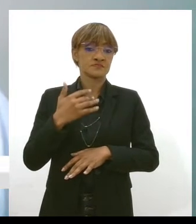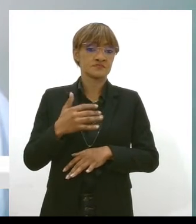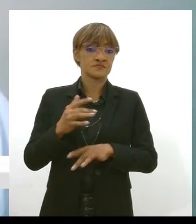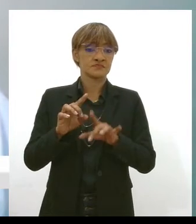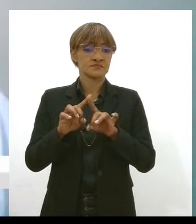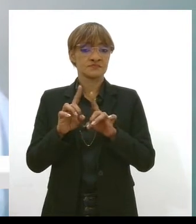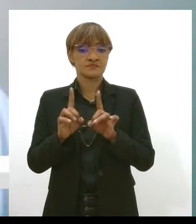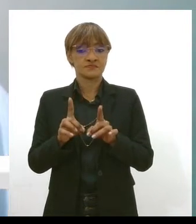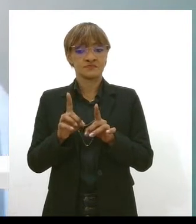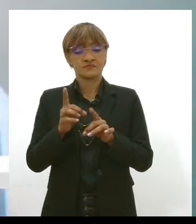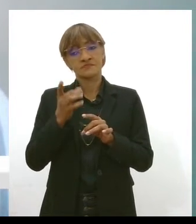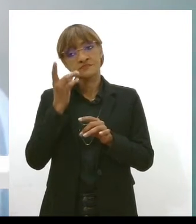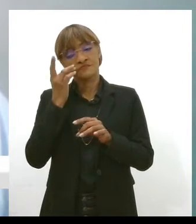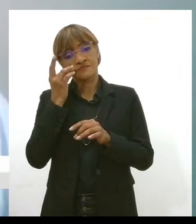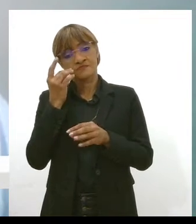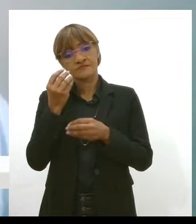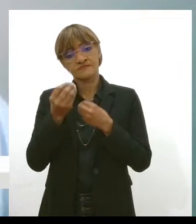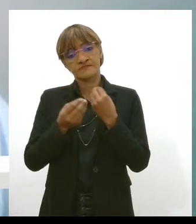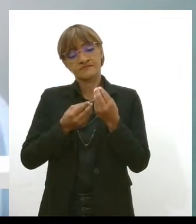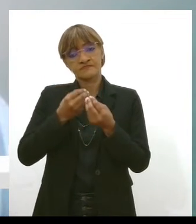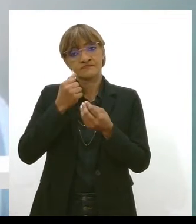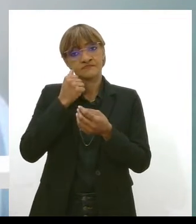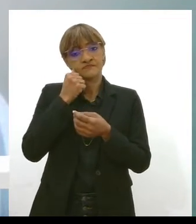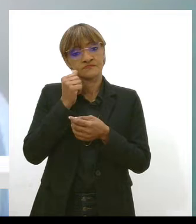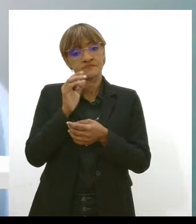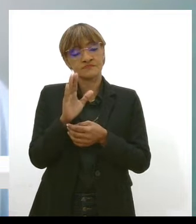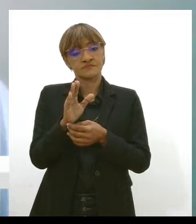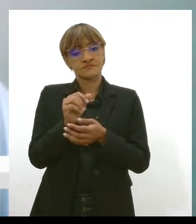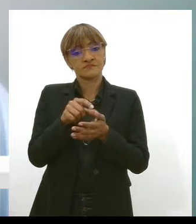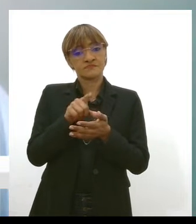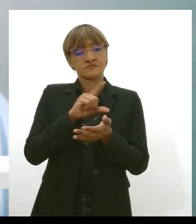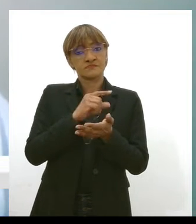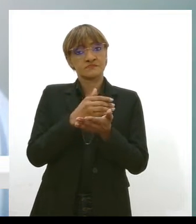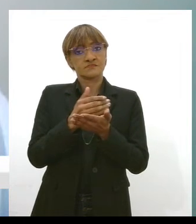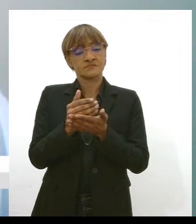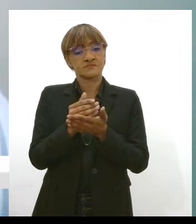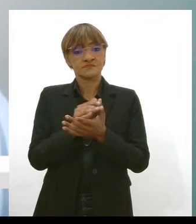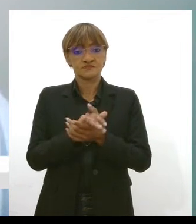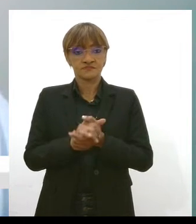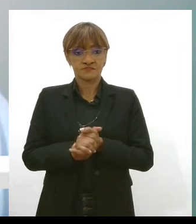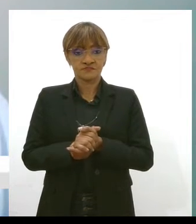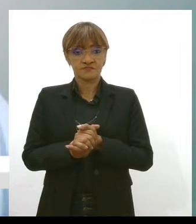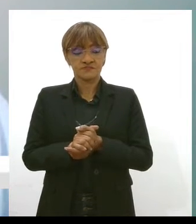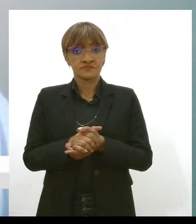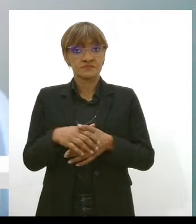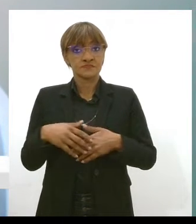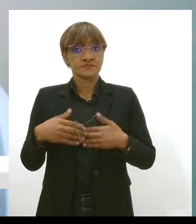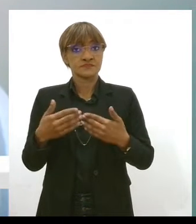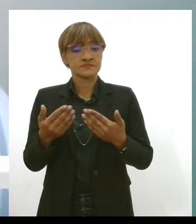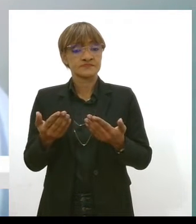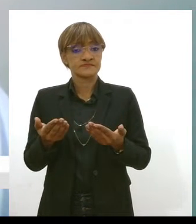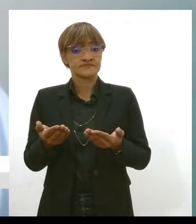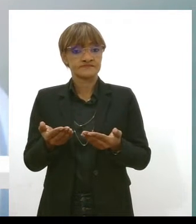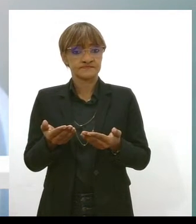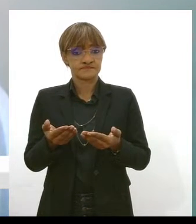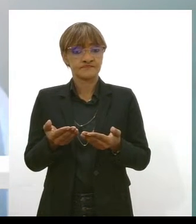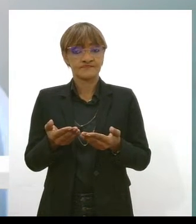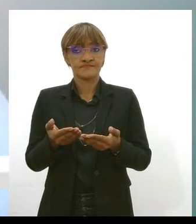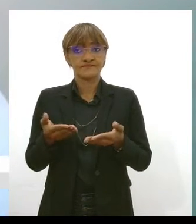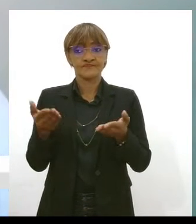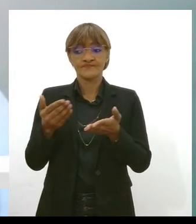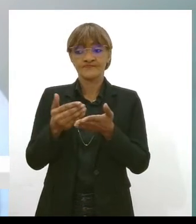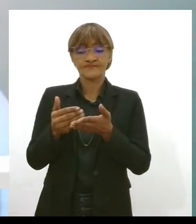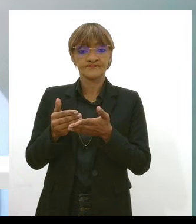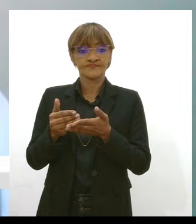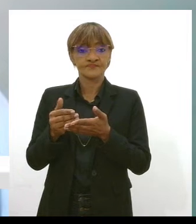começando atividade sexual bem cedo, então a maternidade começava cedo, e as mulheres